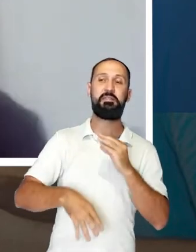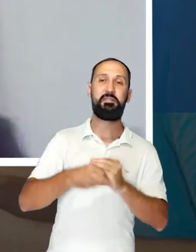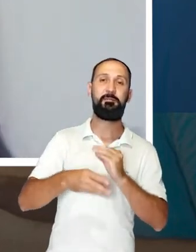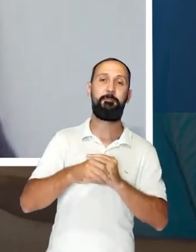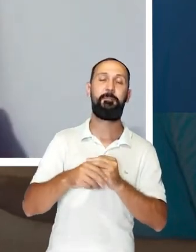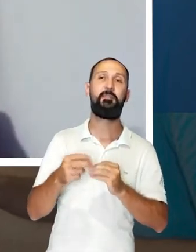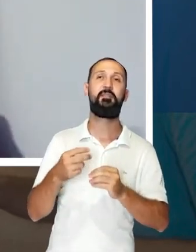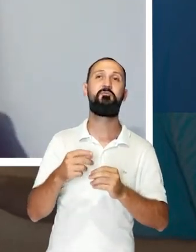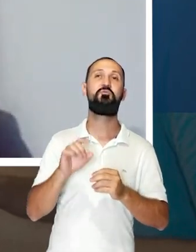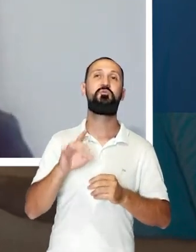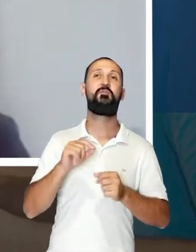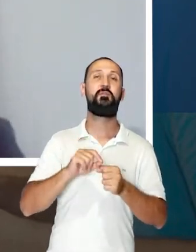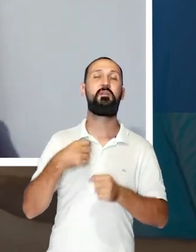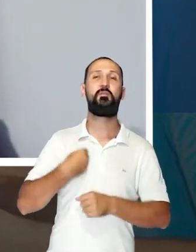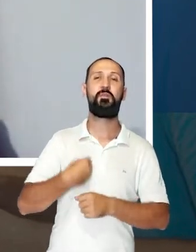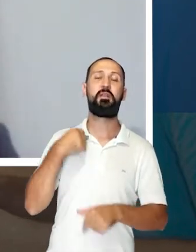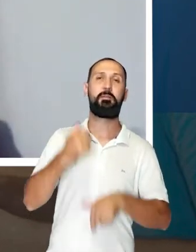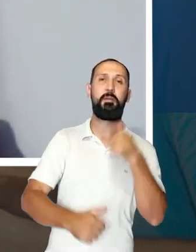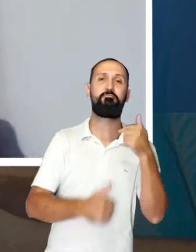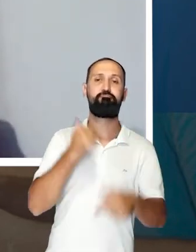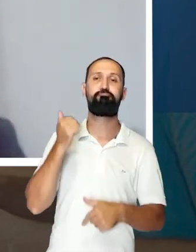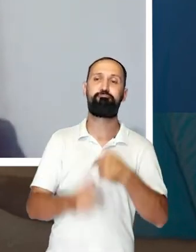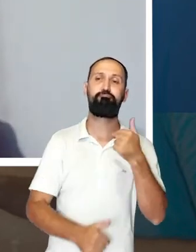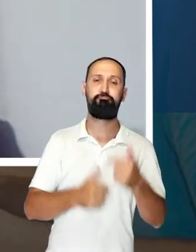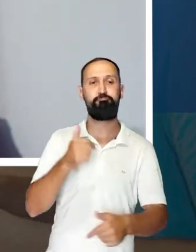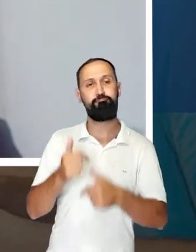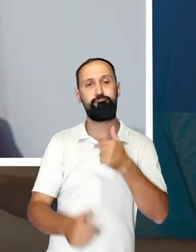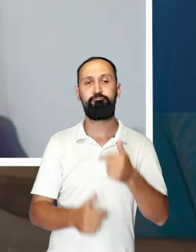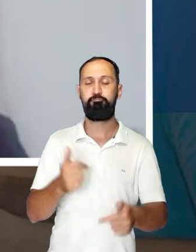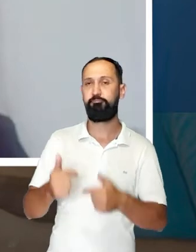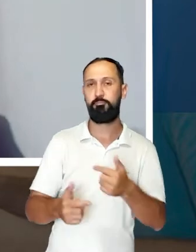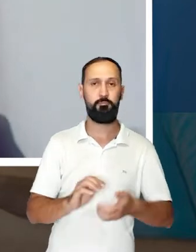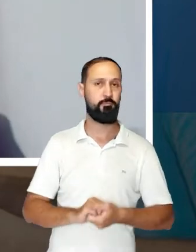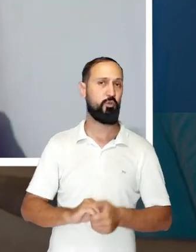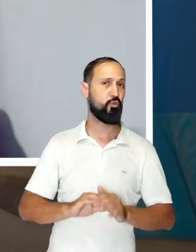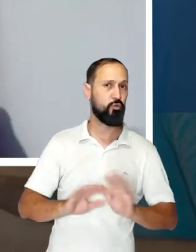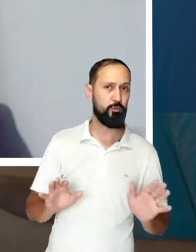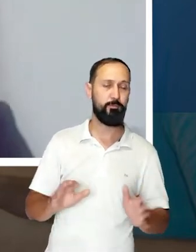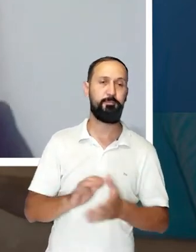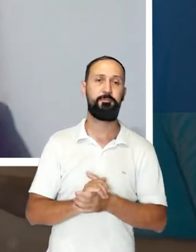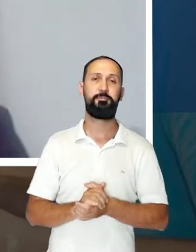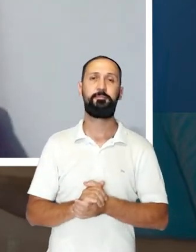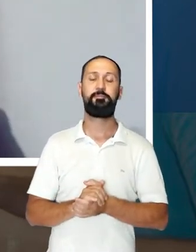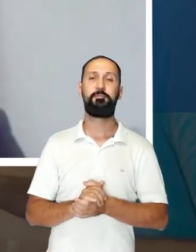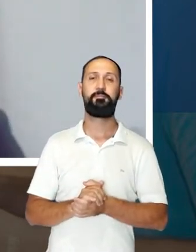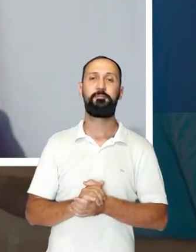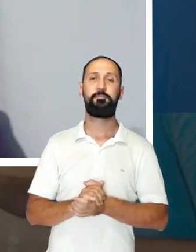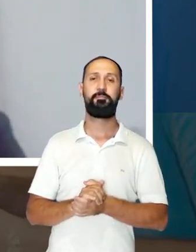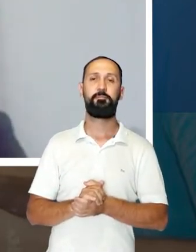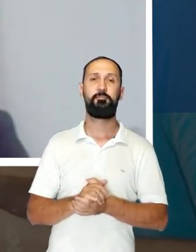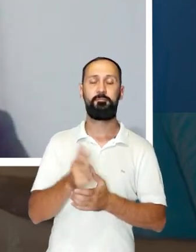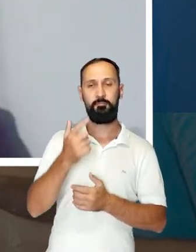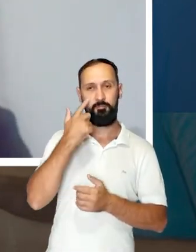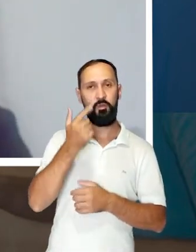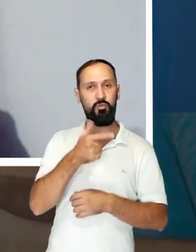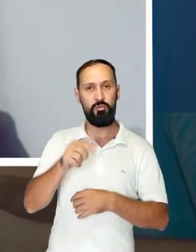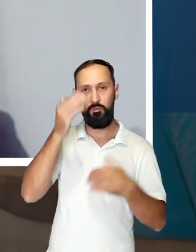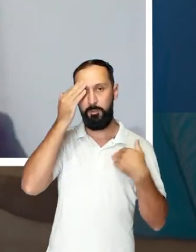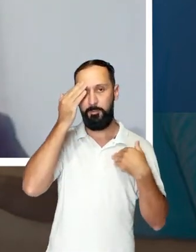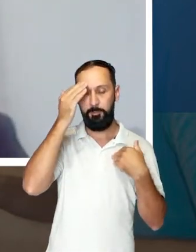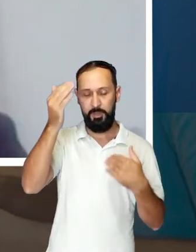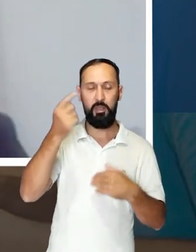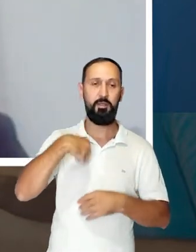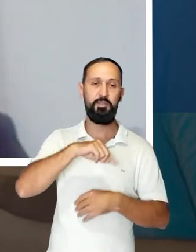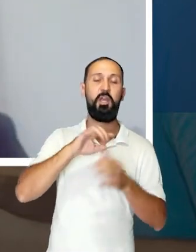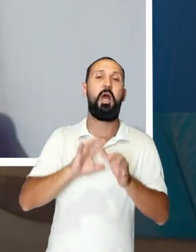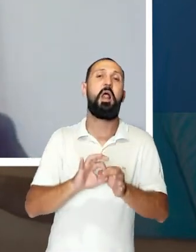esses adicionais para não ficar só naquela vida de trabalho, trabalho, trabalho e se tornar carrancudo. Mas, Humberto, mais